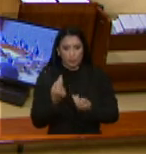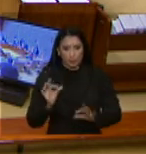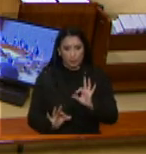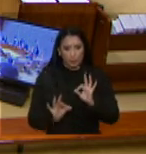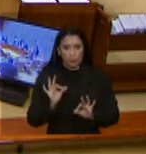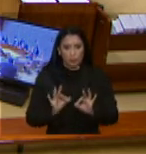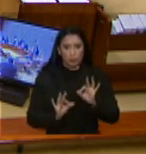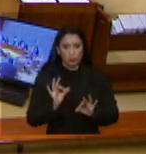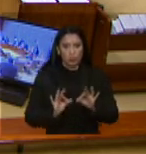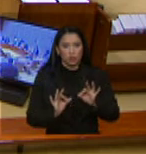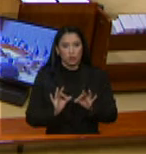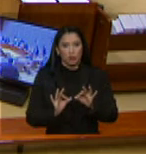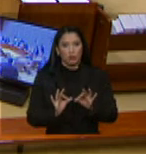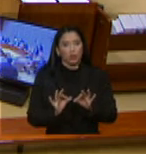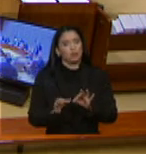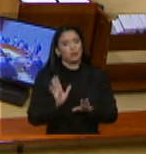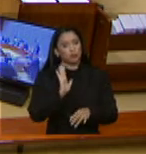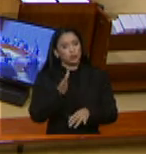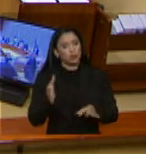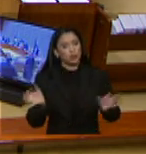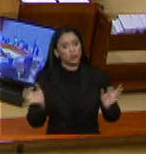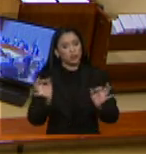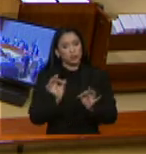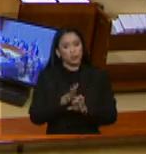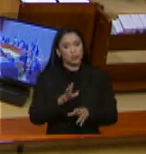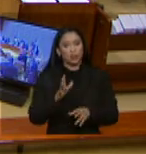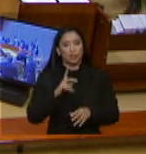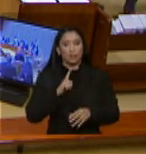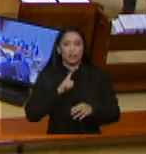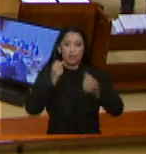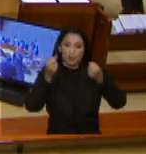como acompanhamos inclusive no comentário